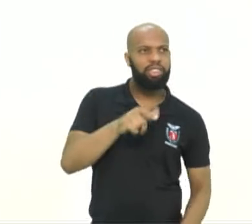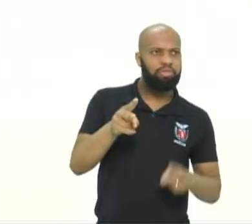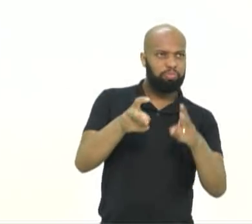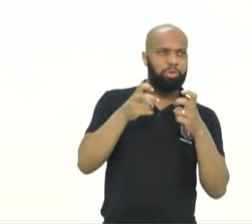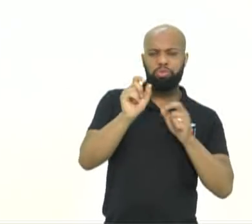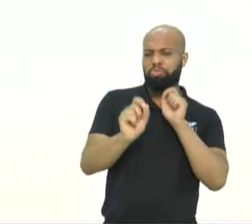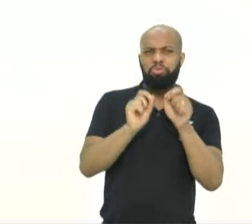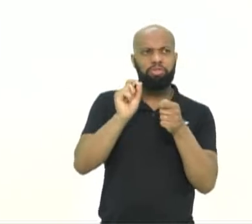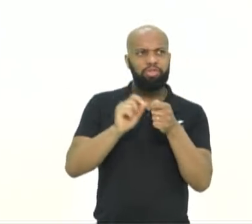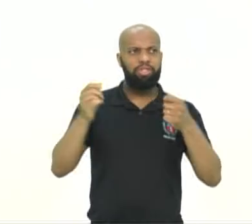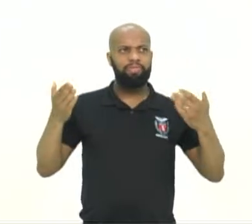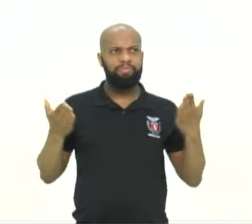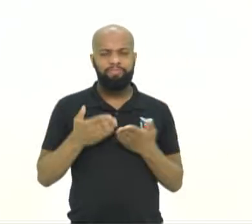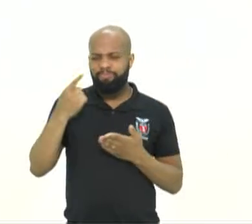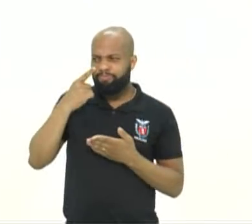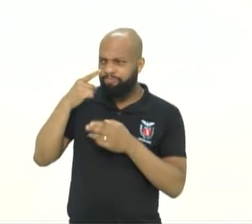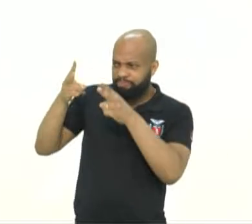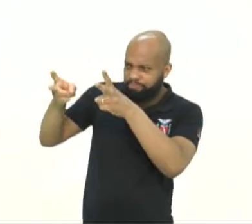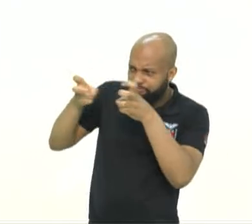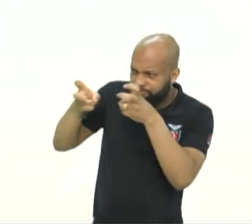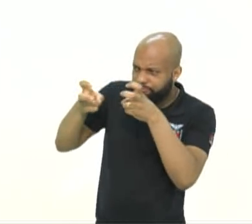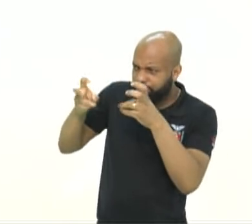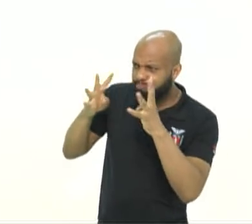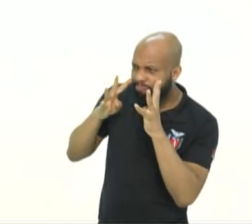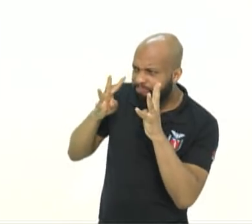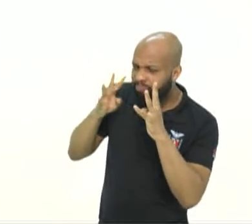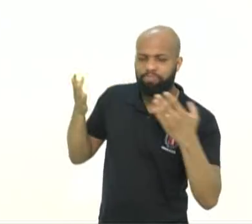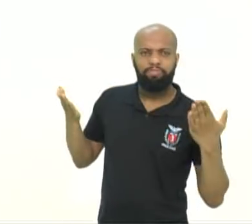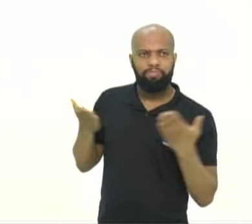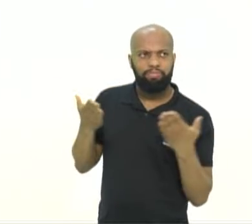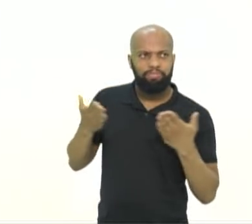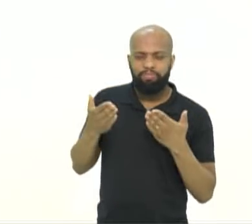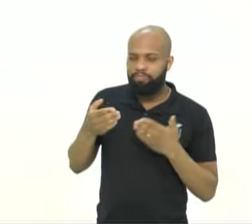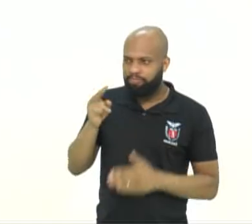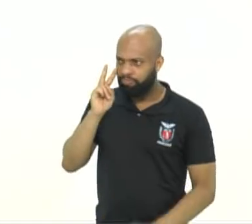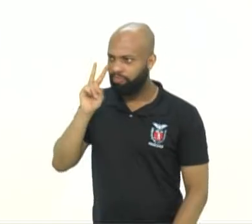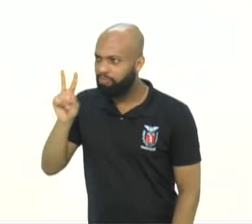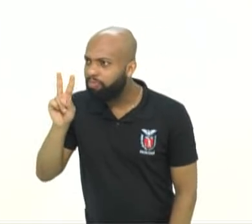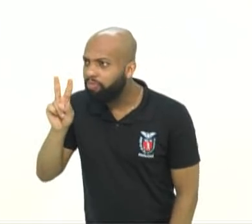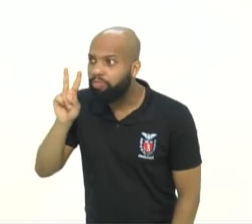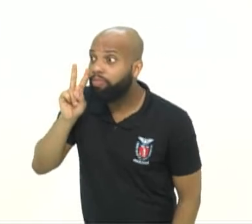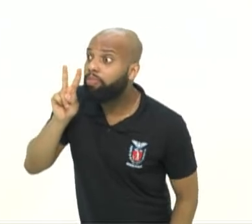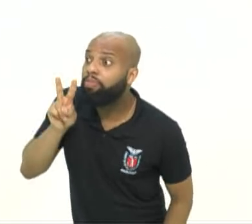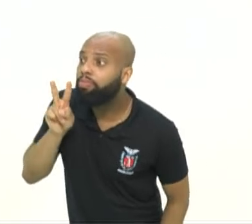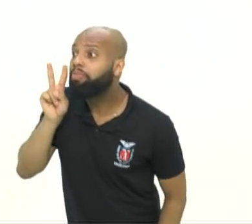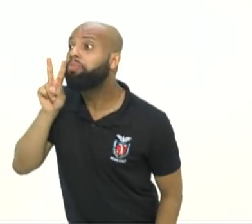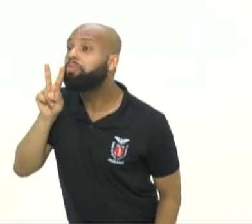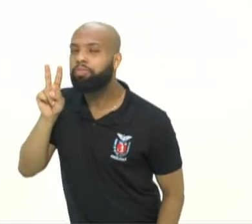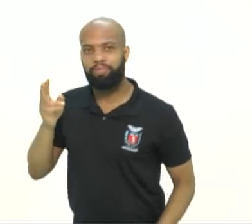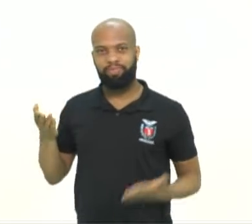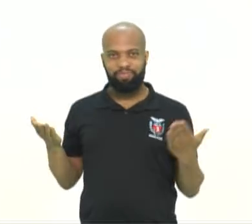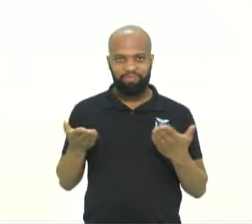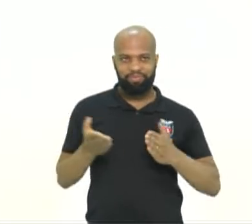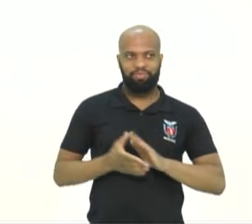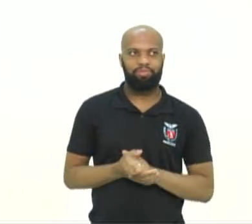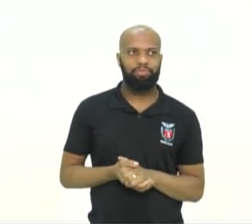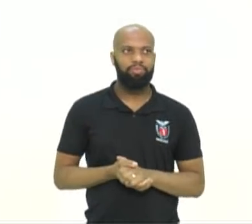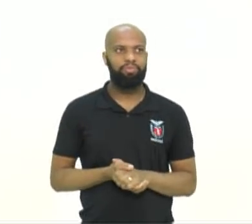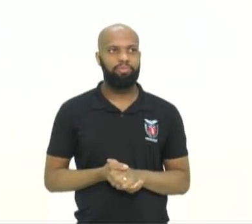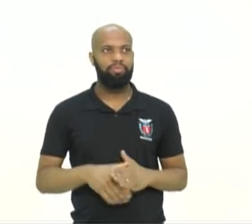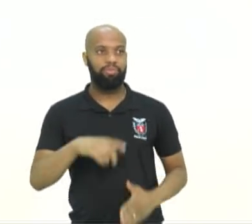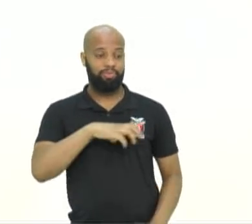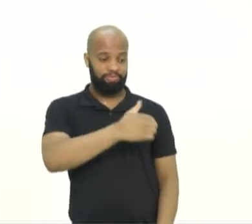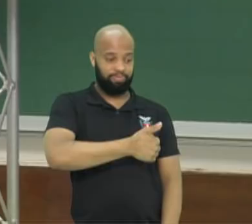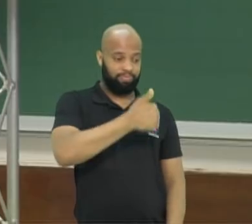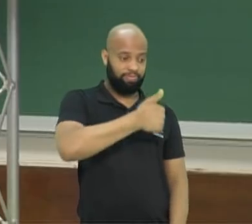é feita? Dá uma olhadinha com mais atenção. Chega mais perto. Olha bem. Olha lá. Essa daqui,